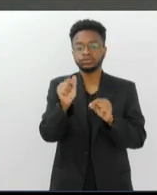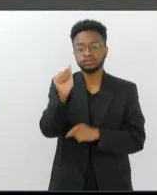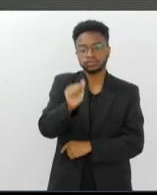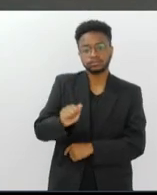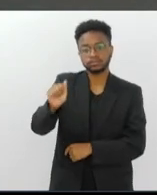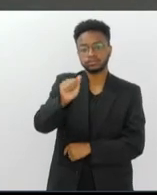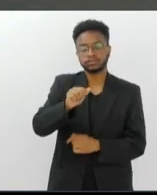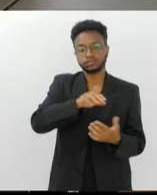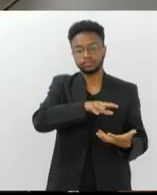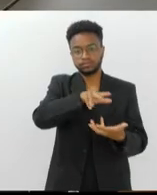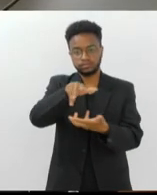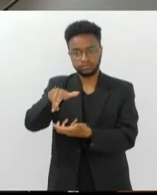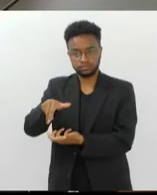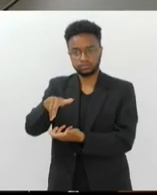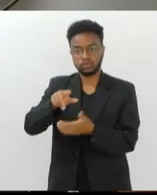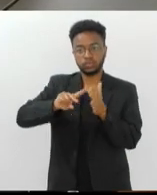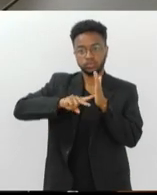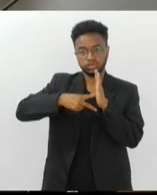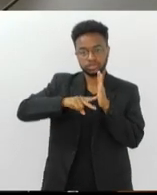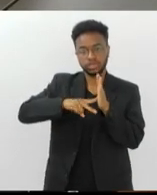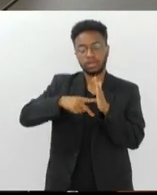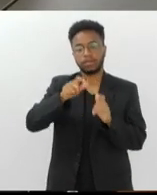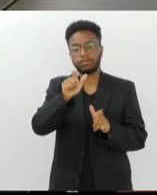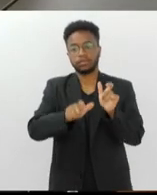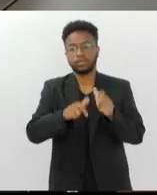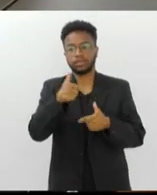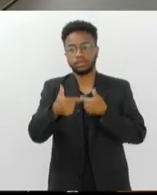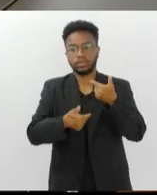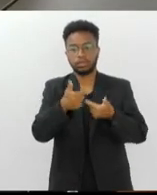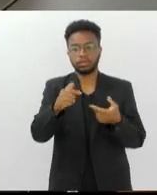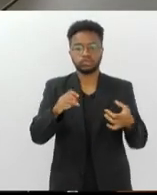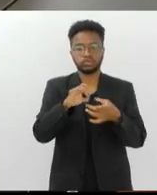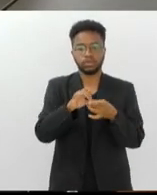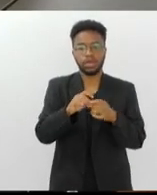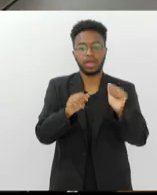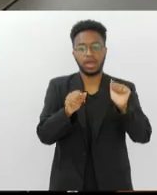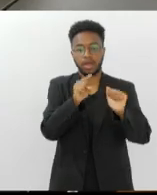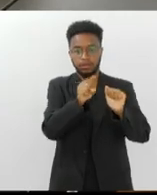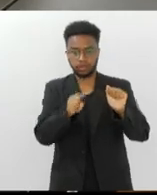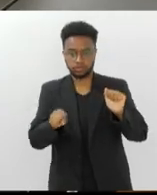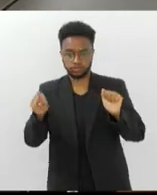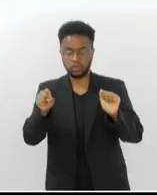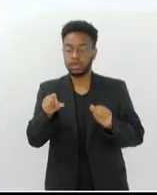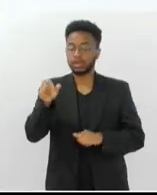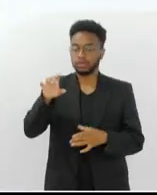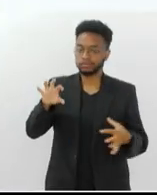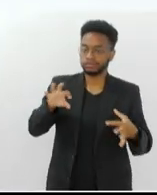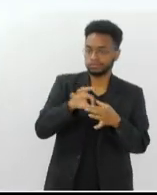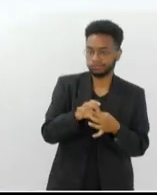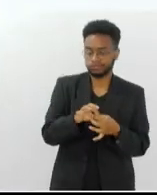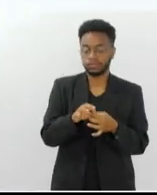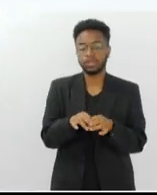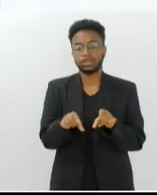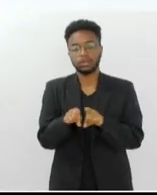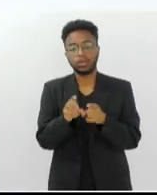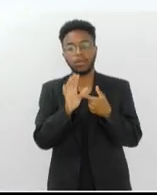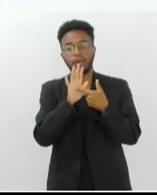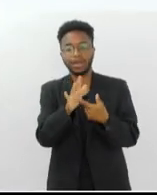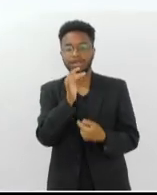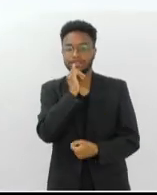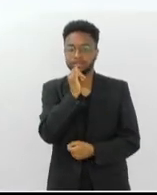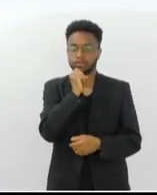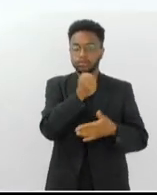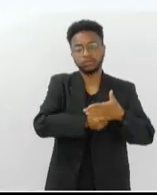Associação Internacional do Sindicato dos Trabalhadores da Amazon, ao qual se associou. Exemplo de luta